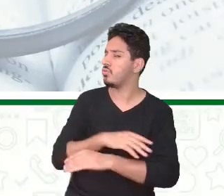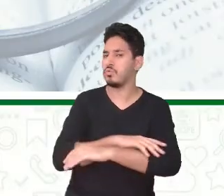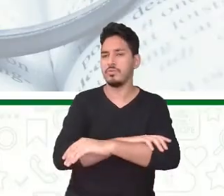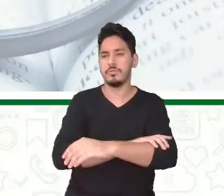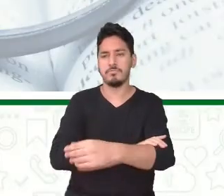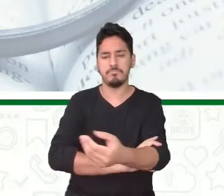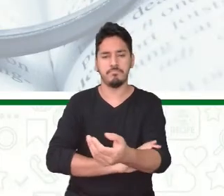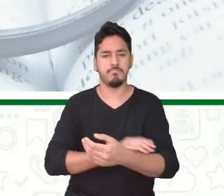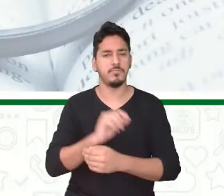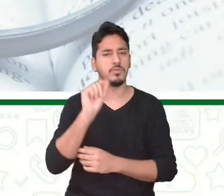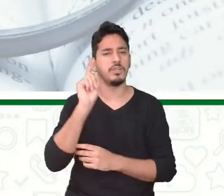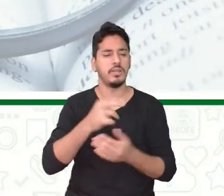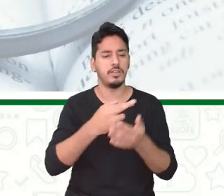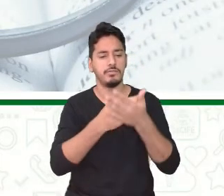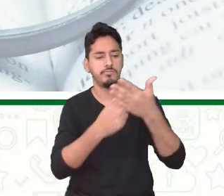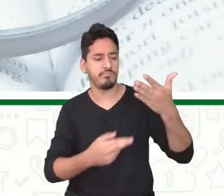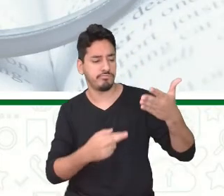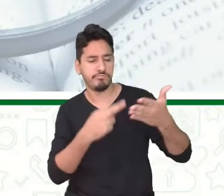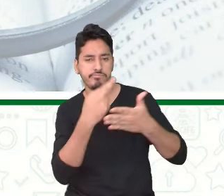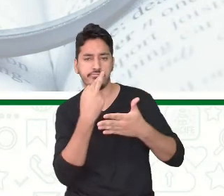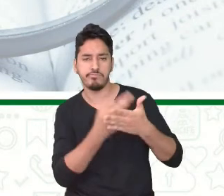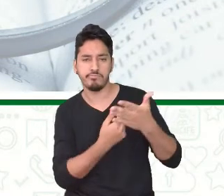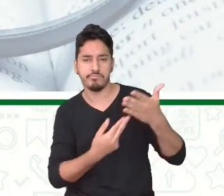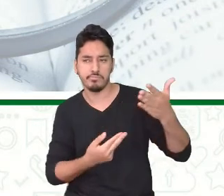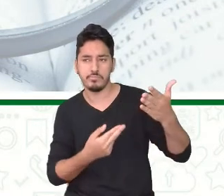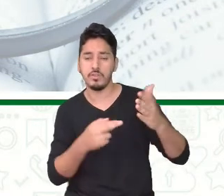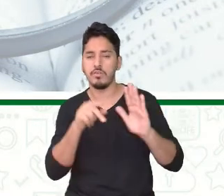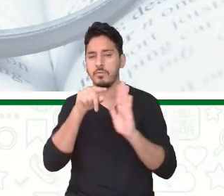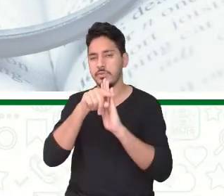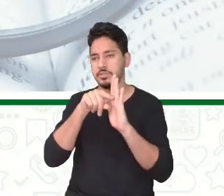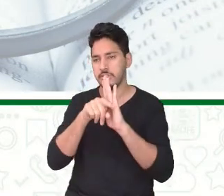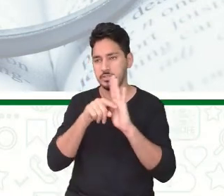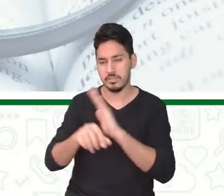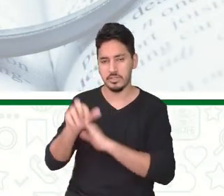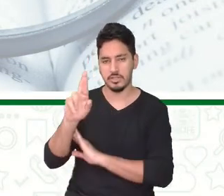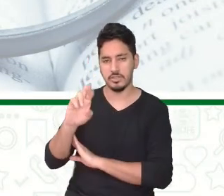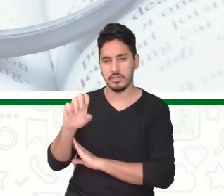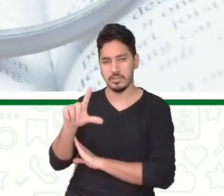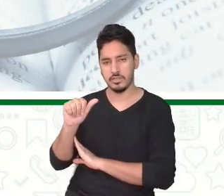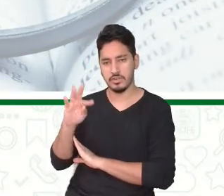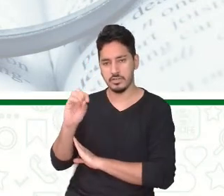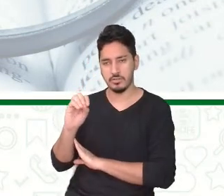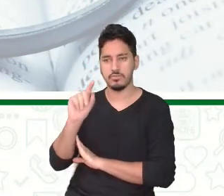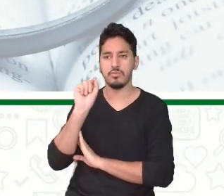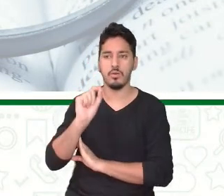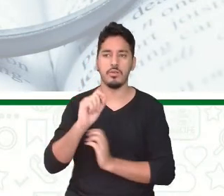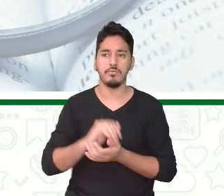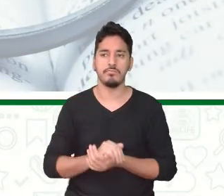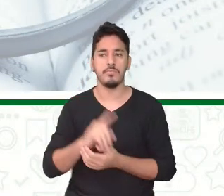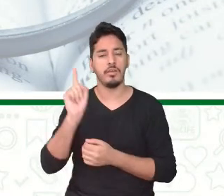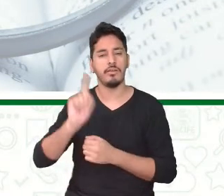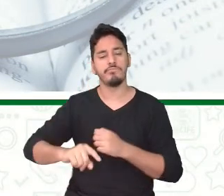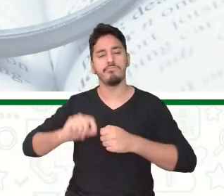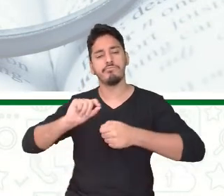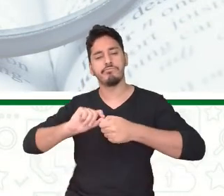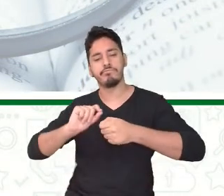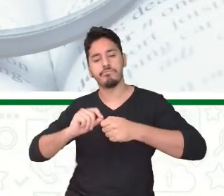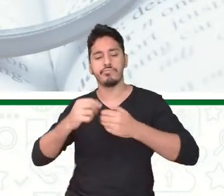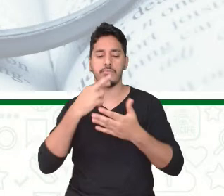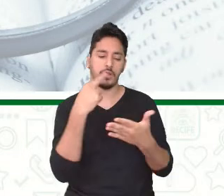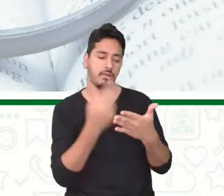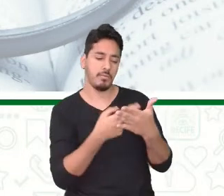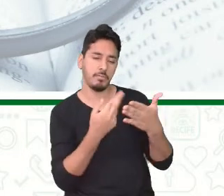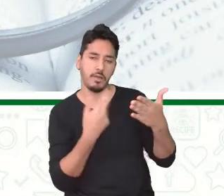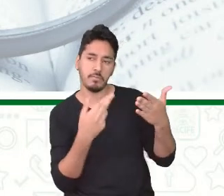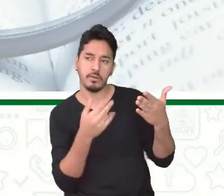do texto, né? O que é relato? Se a gente for pesquisar relato no dicionário, vai aparecer que é ação ou efeito de relatar.